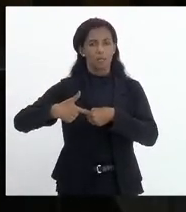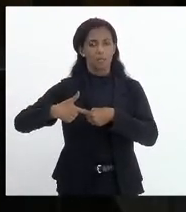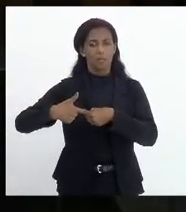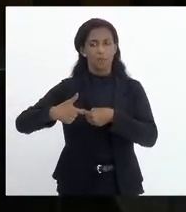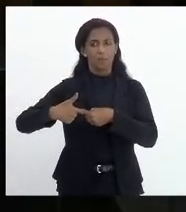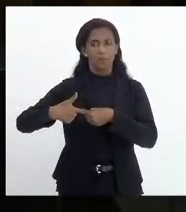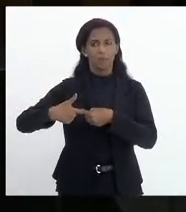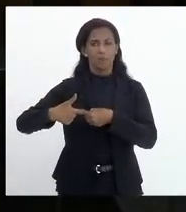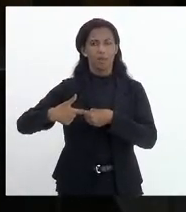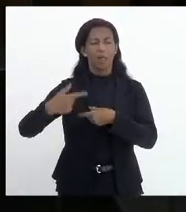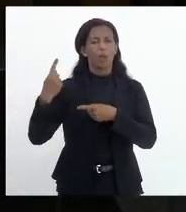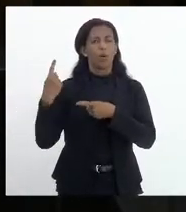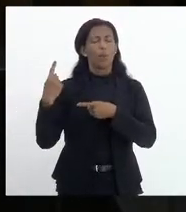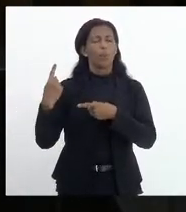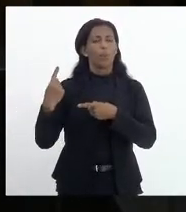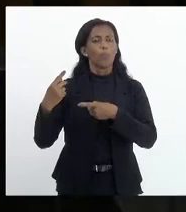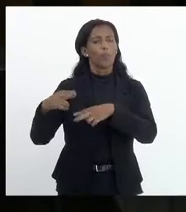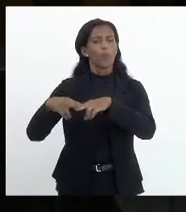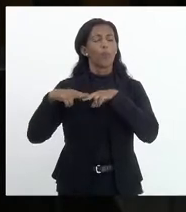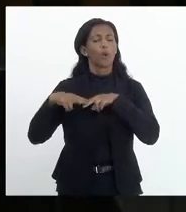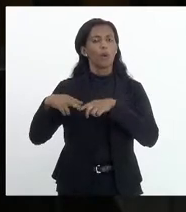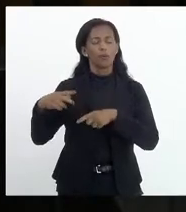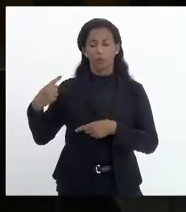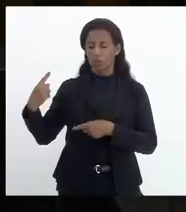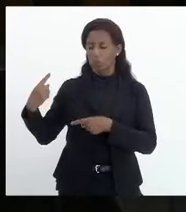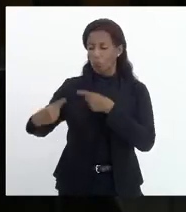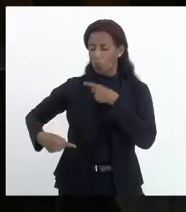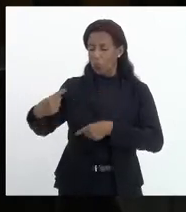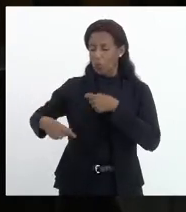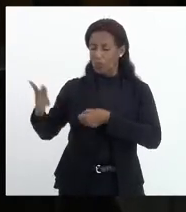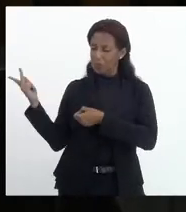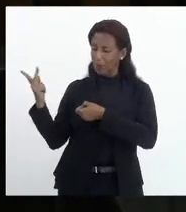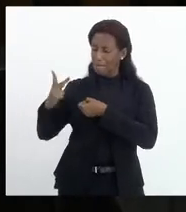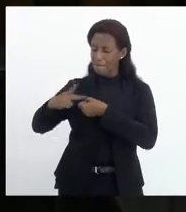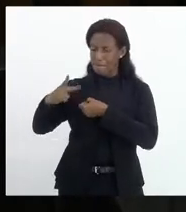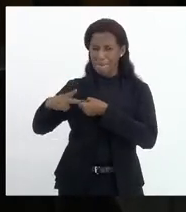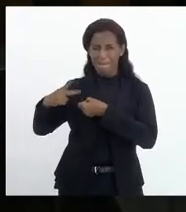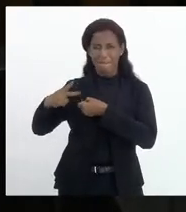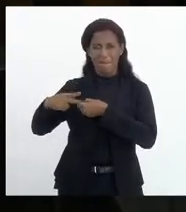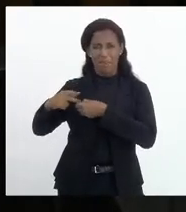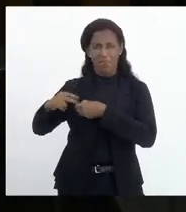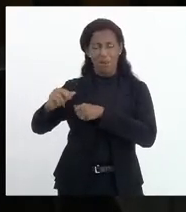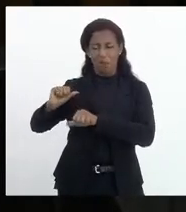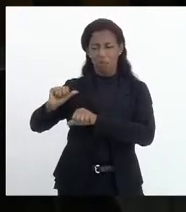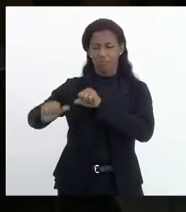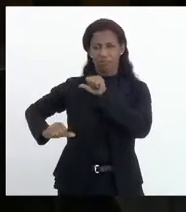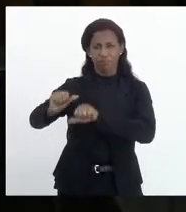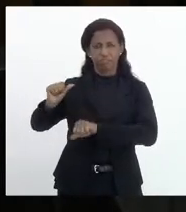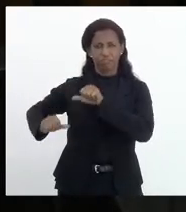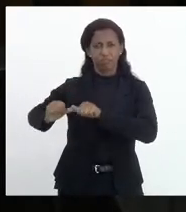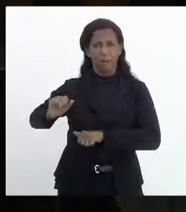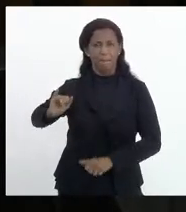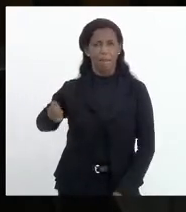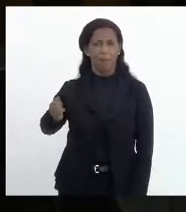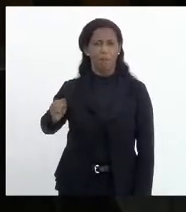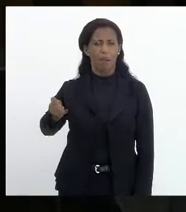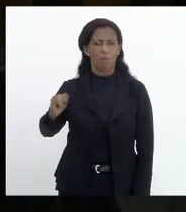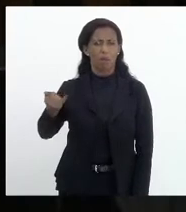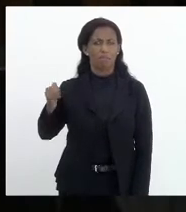derivada de uma política da Petrobras predatória de reajuste sucessivos